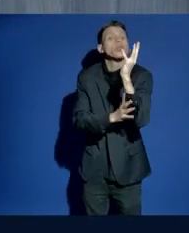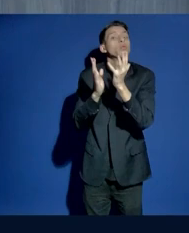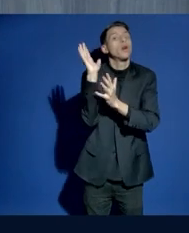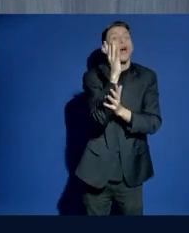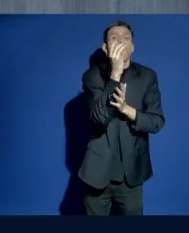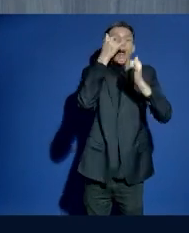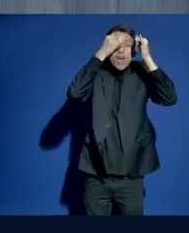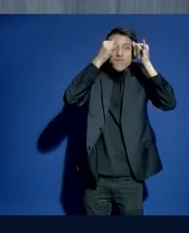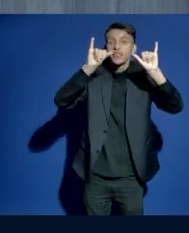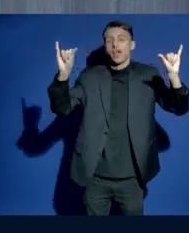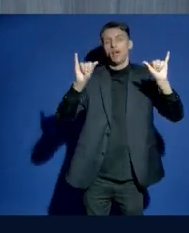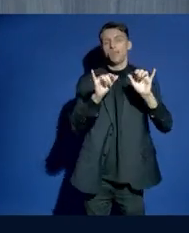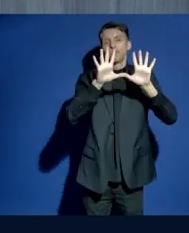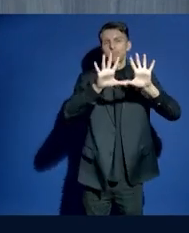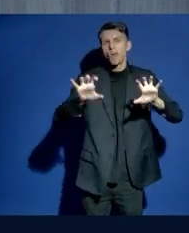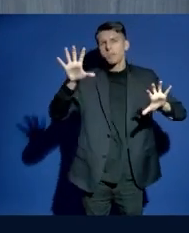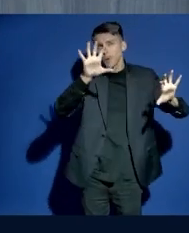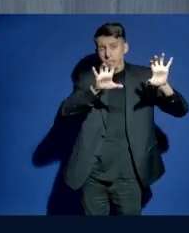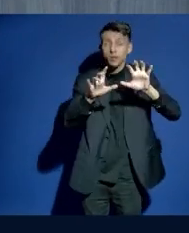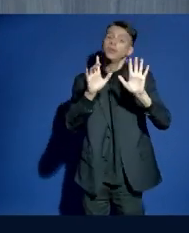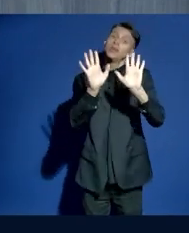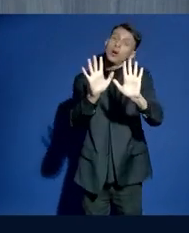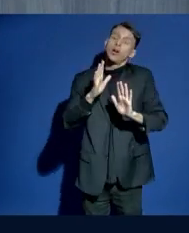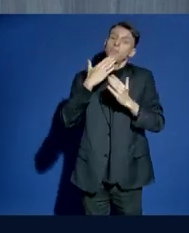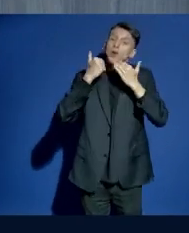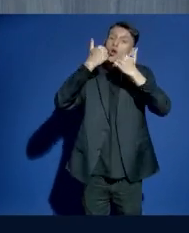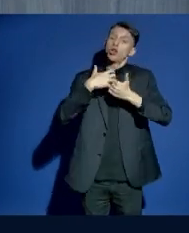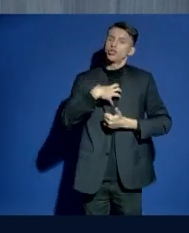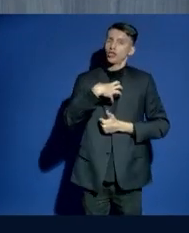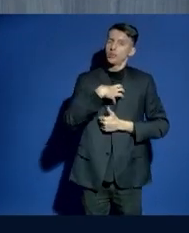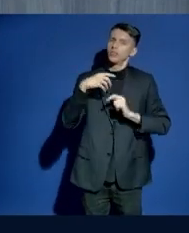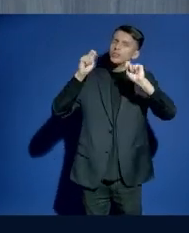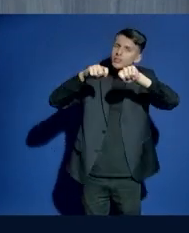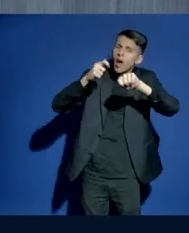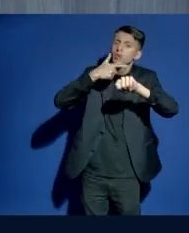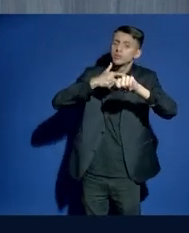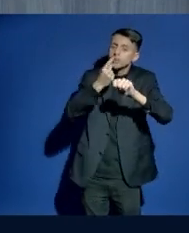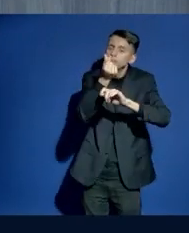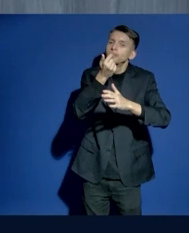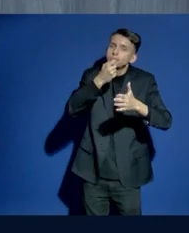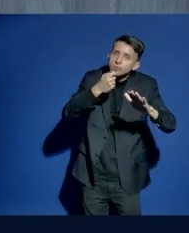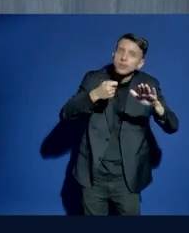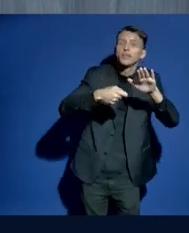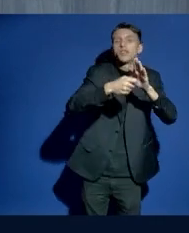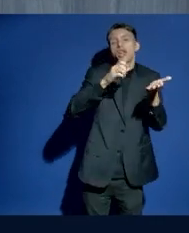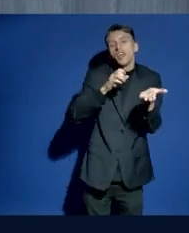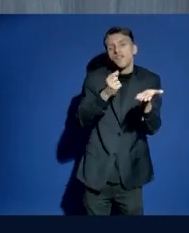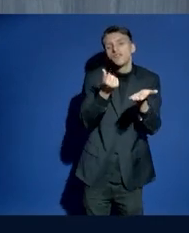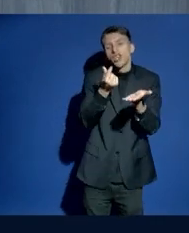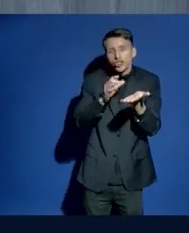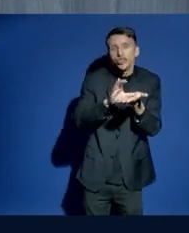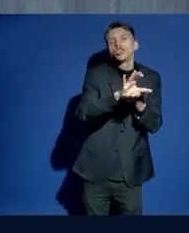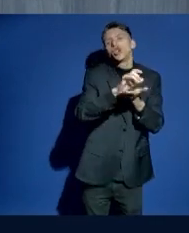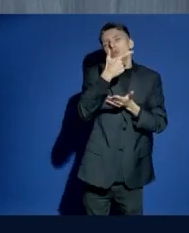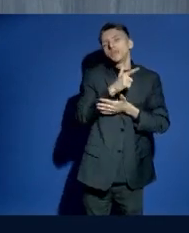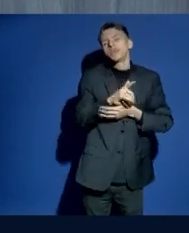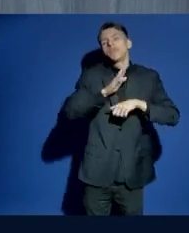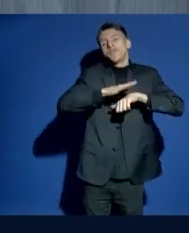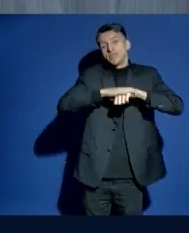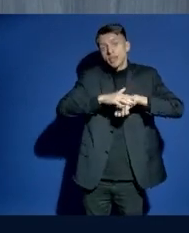vezes ela tem a terceira a gente é a forma mais eficiente dele colocar esse Capital para evitar a pegada de carbono e metano Então os clientes estão